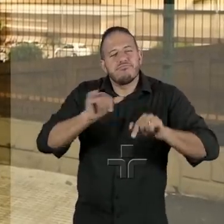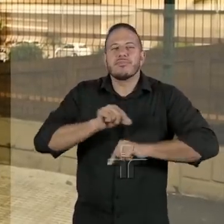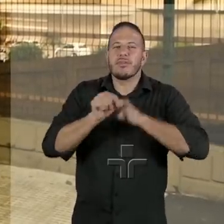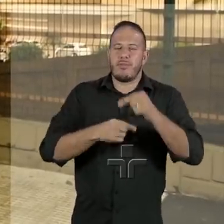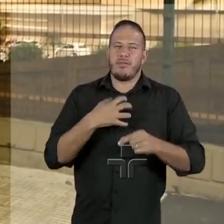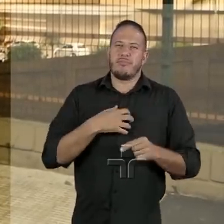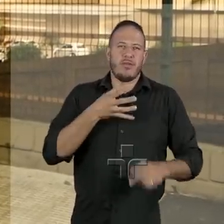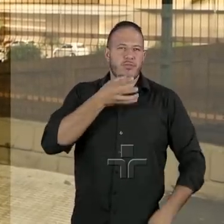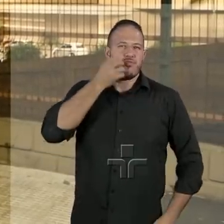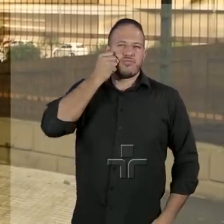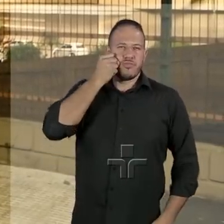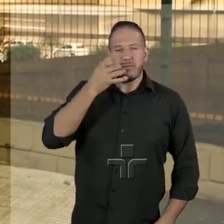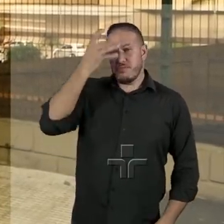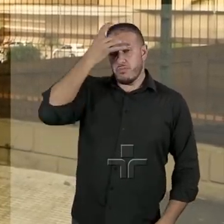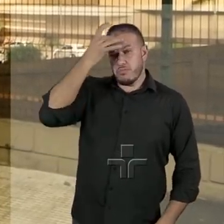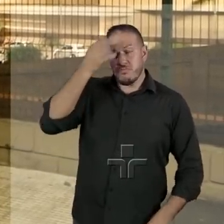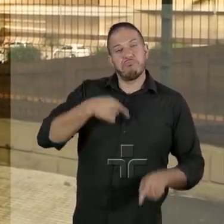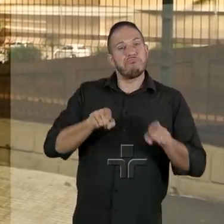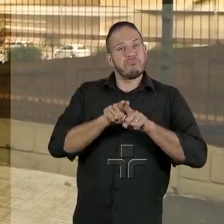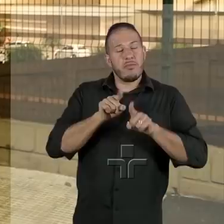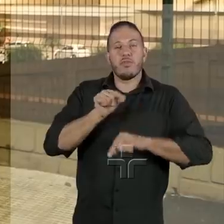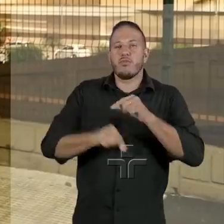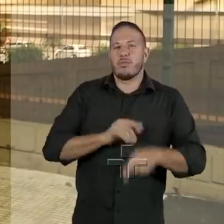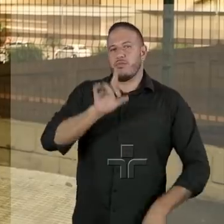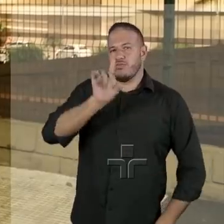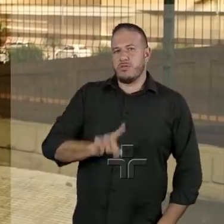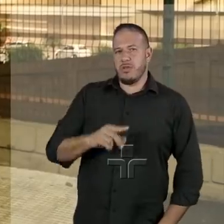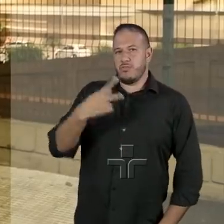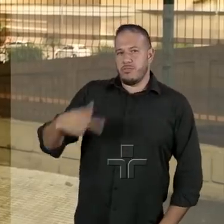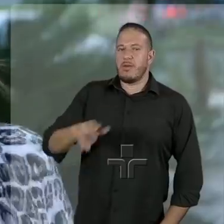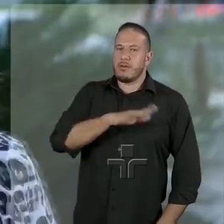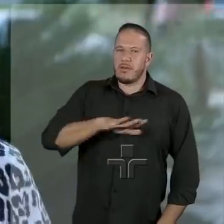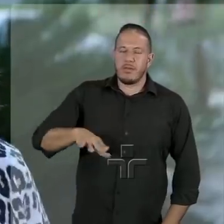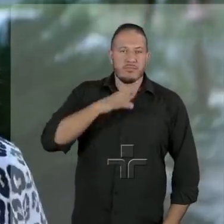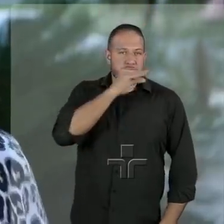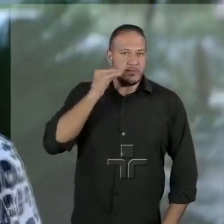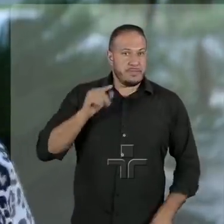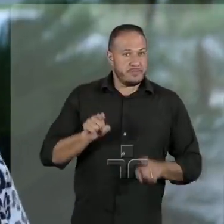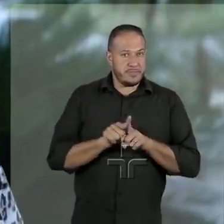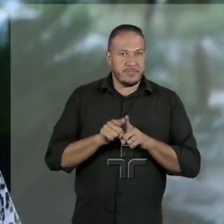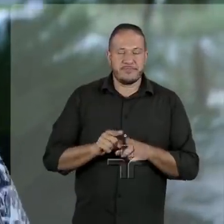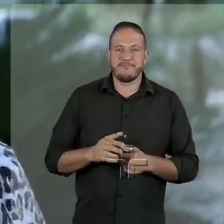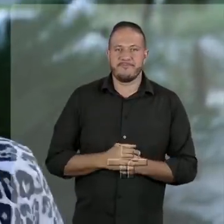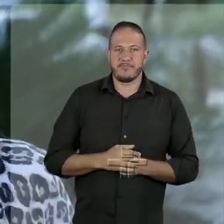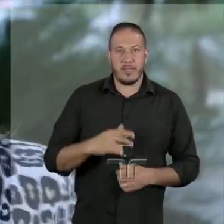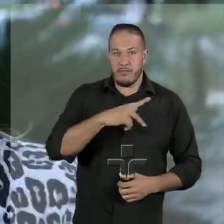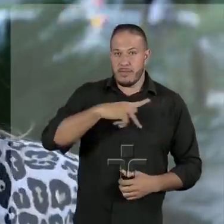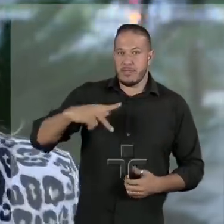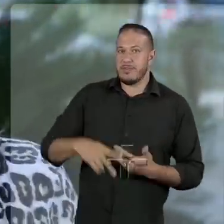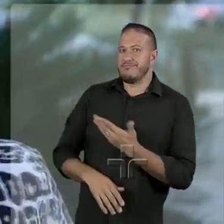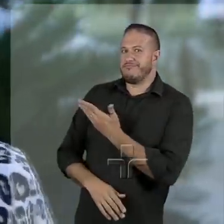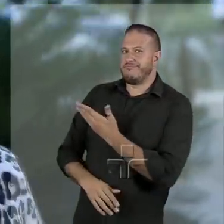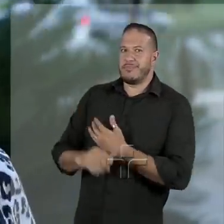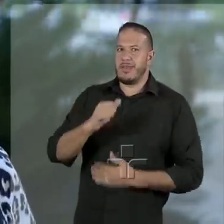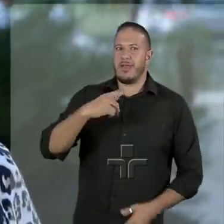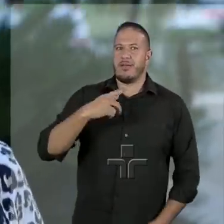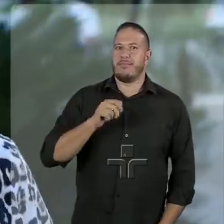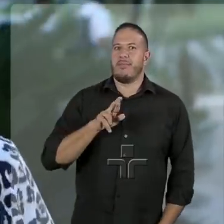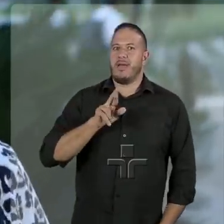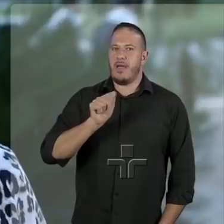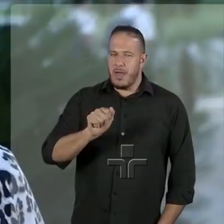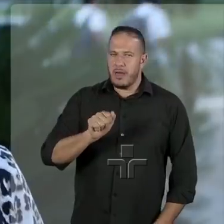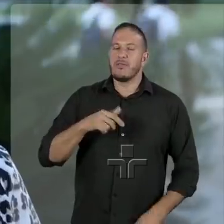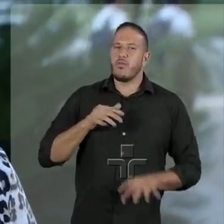adoção e também sobre o direito da criança e do adolescente. A presidente da Ampara, que organizou o evento,